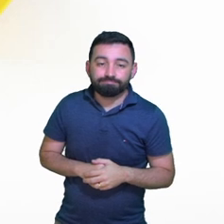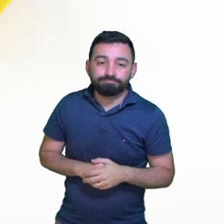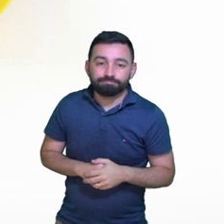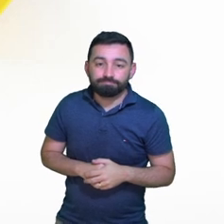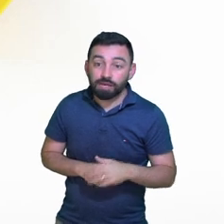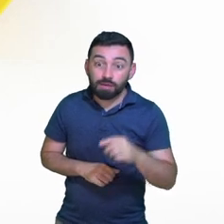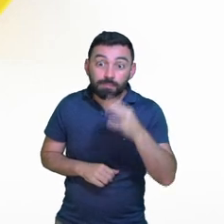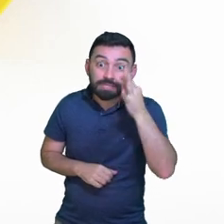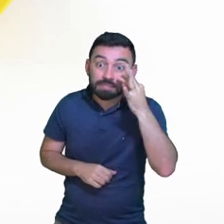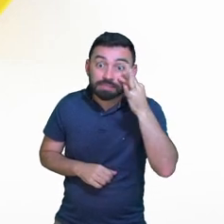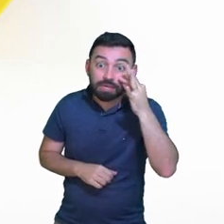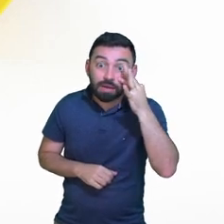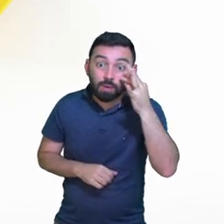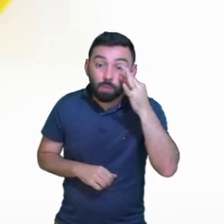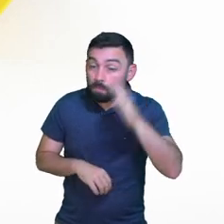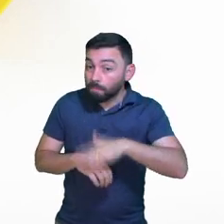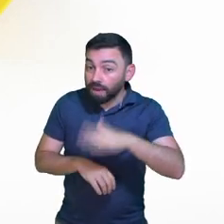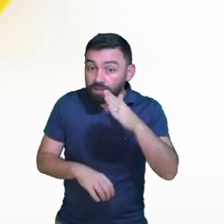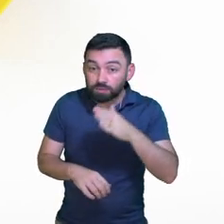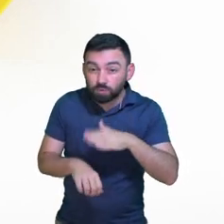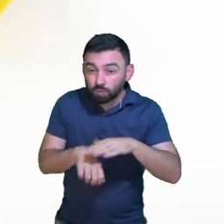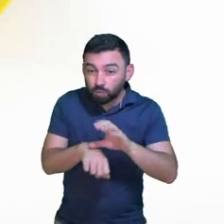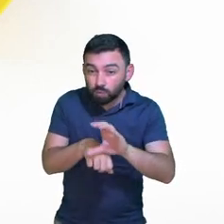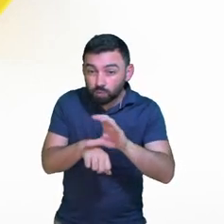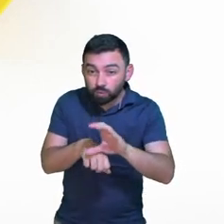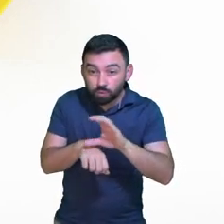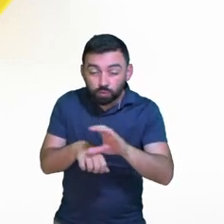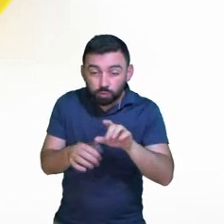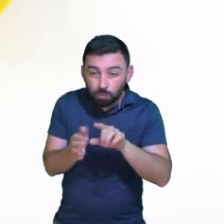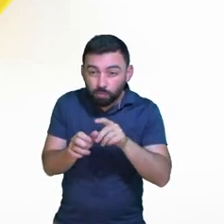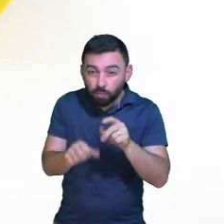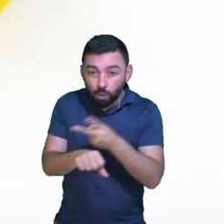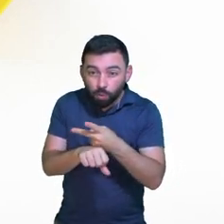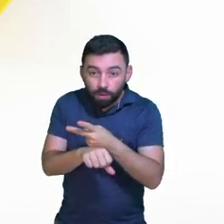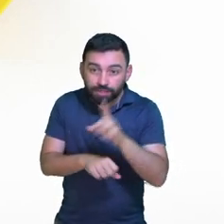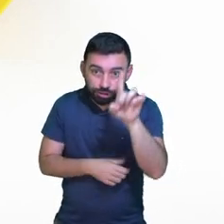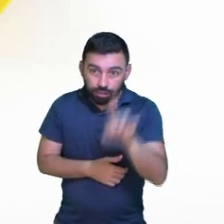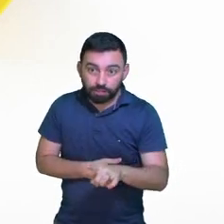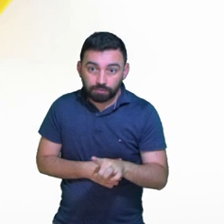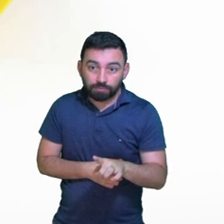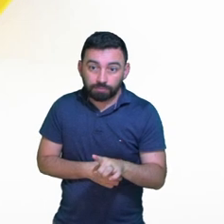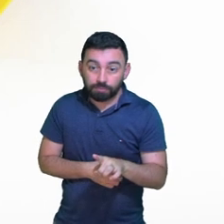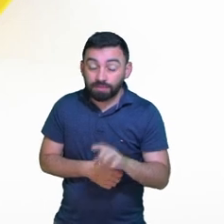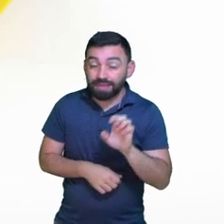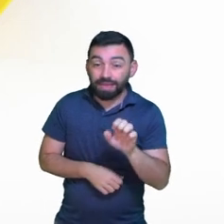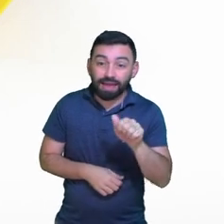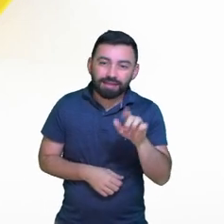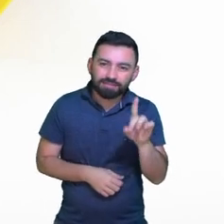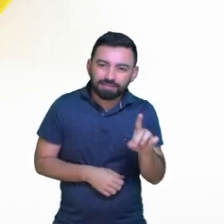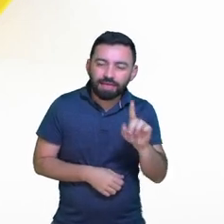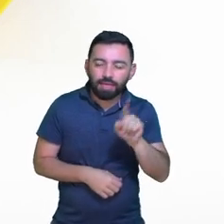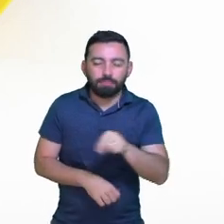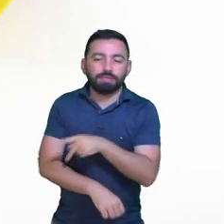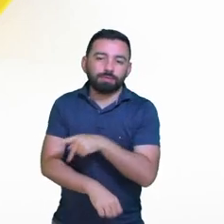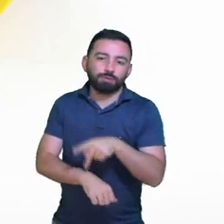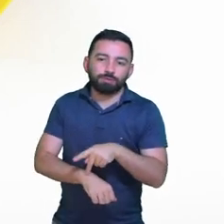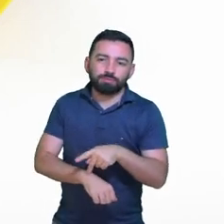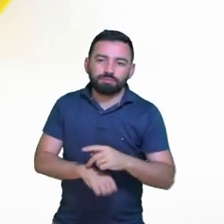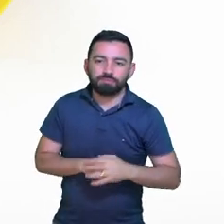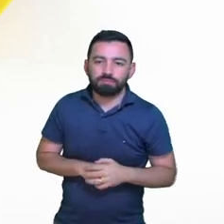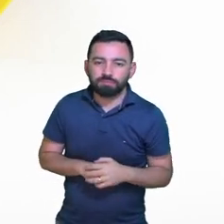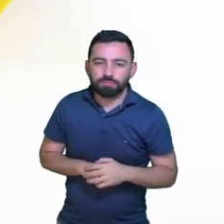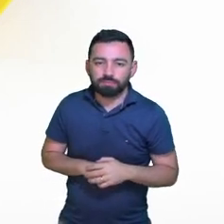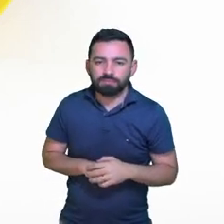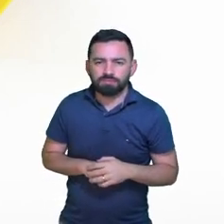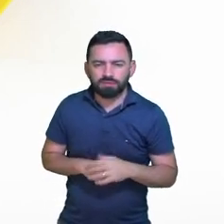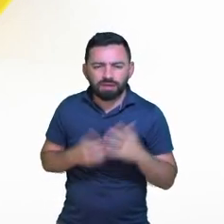presencial o curso mais procurado nas nossas instituições é direito no EAD é pedagogia muito bem a gente